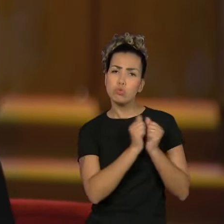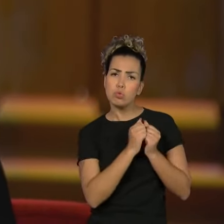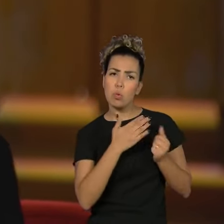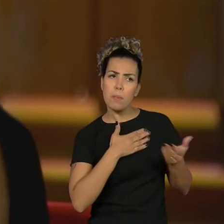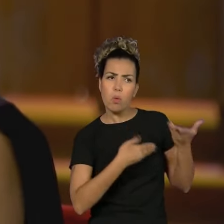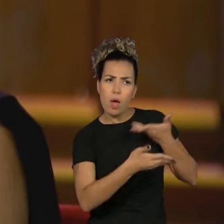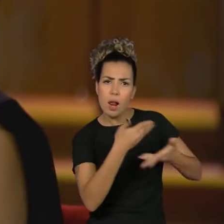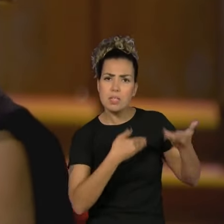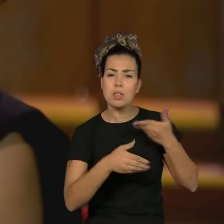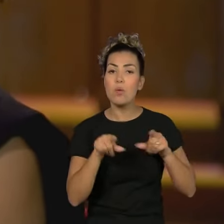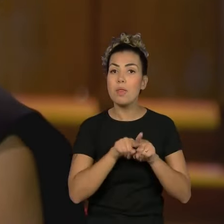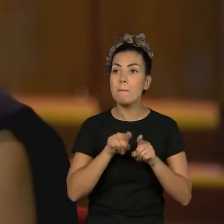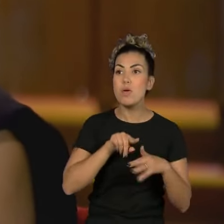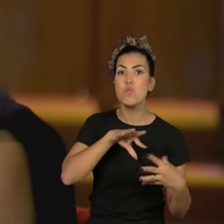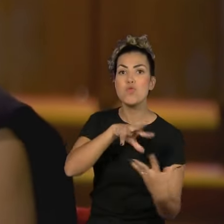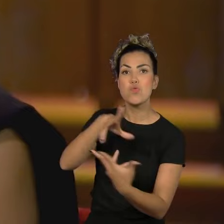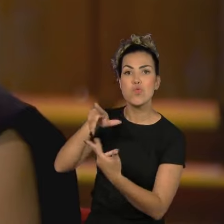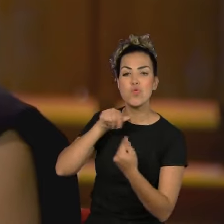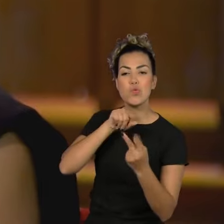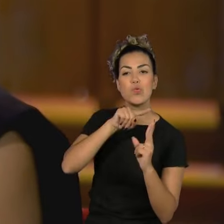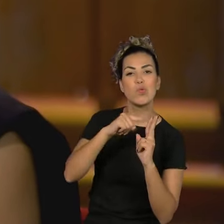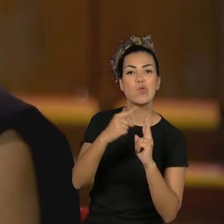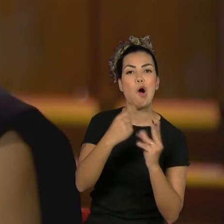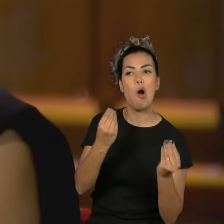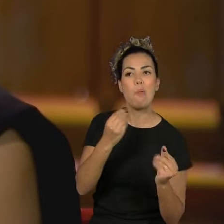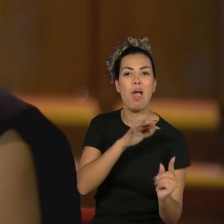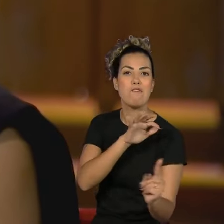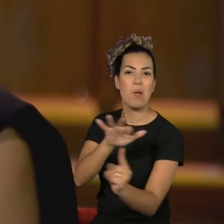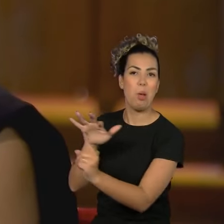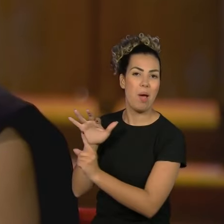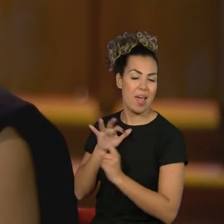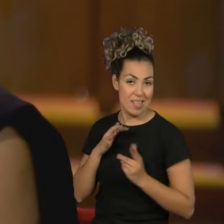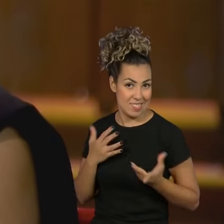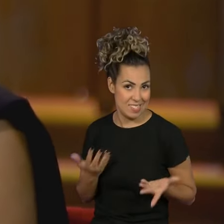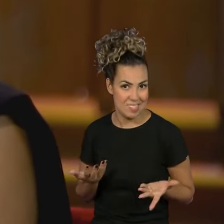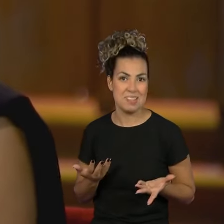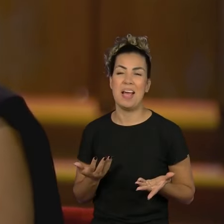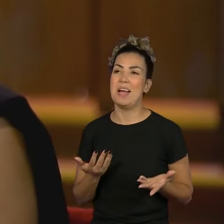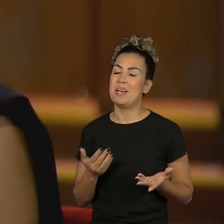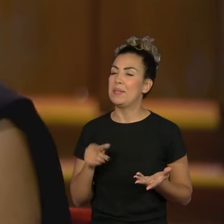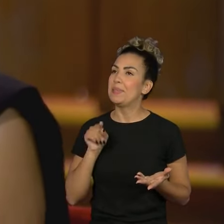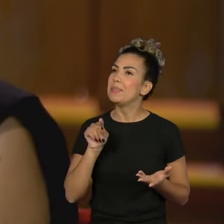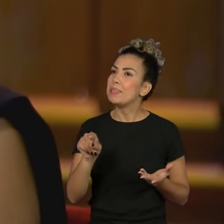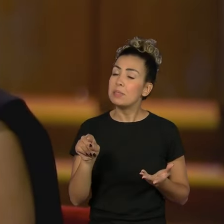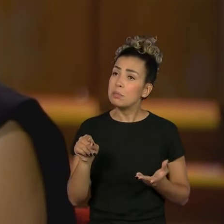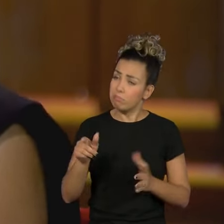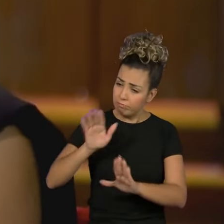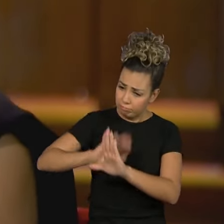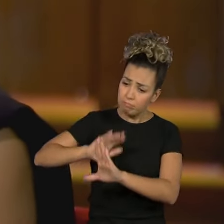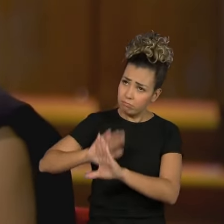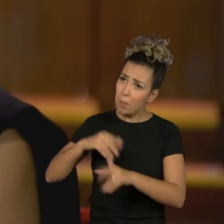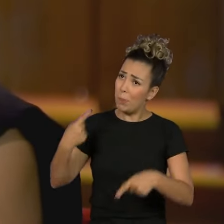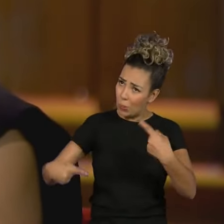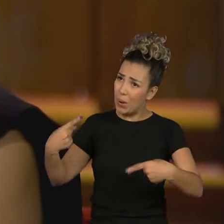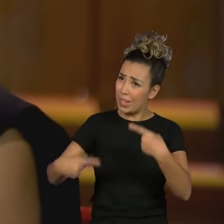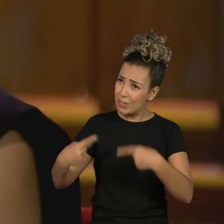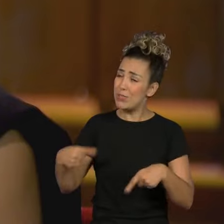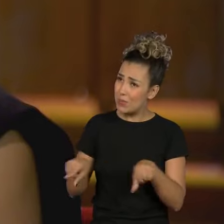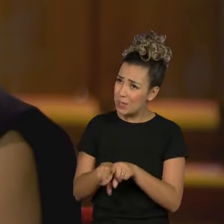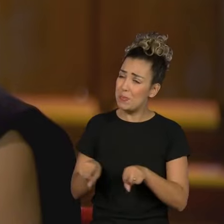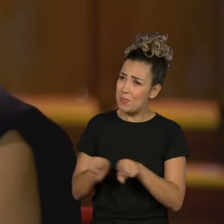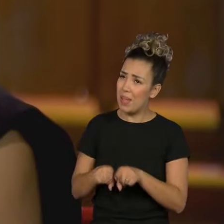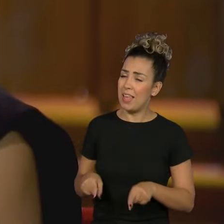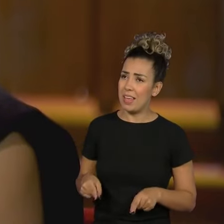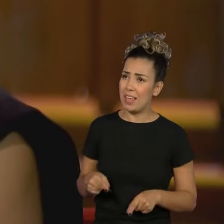interação comigo no mundo e então é é é uma é um uma um ato polí também